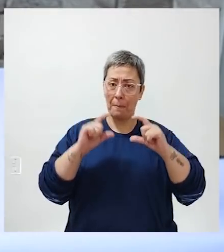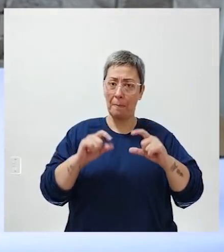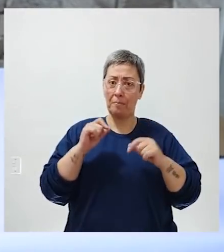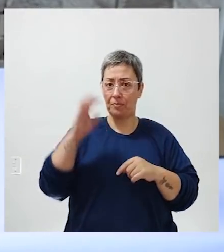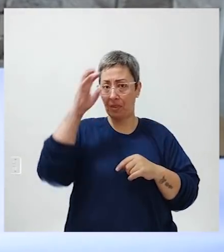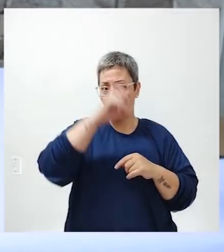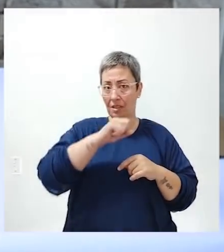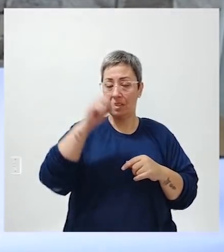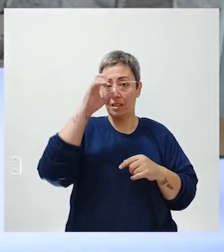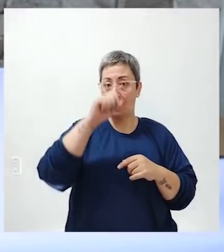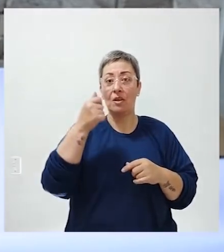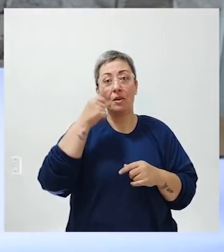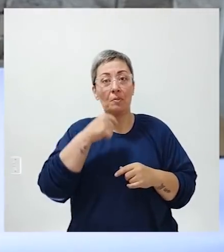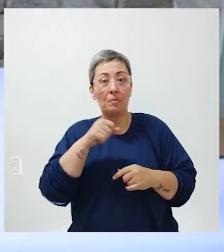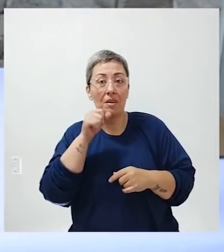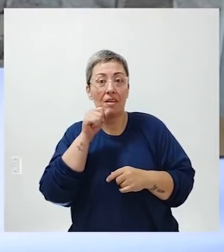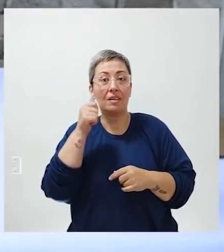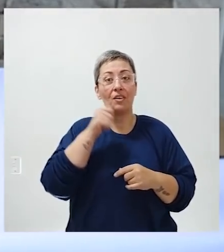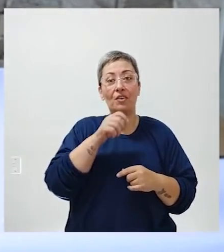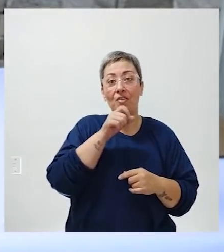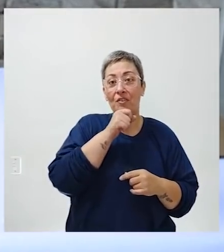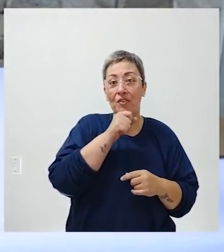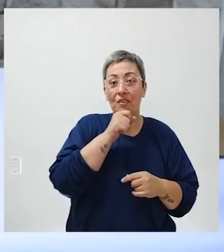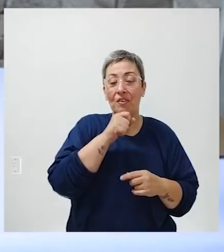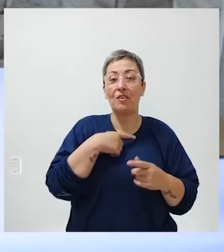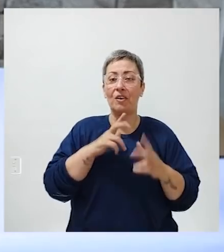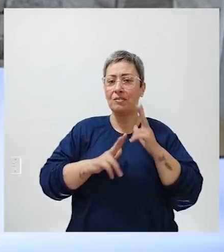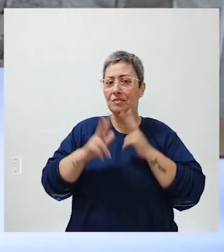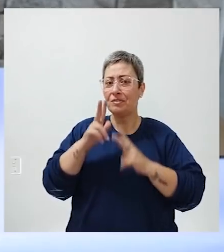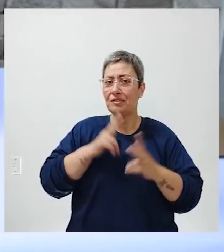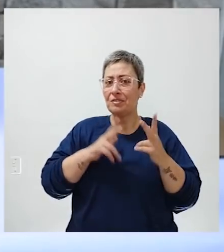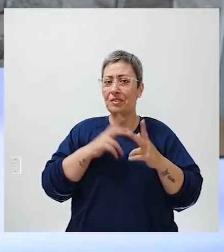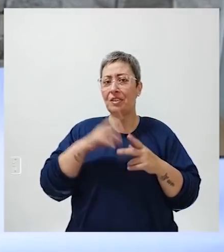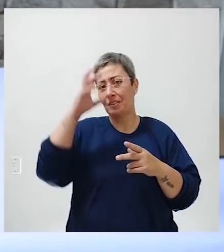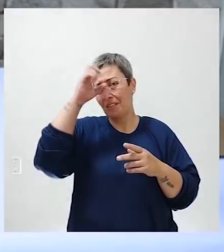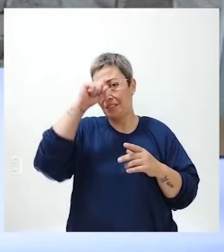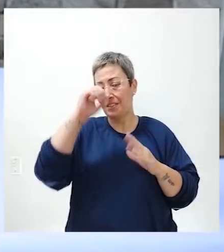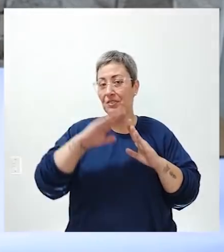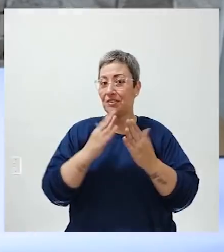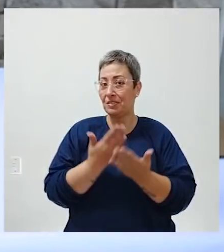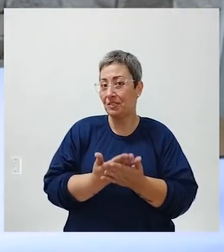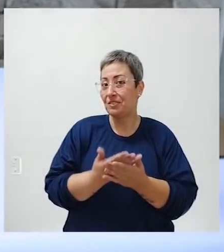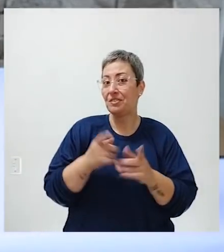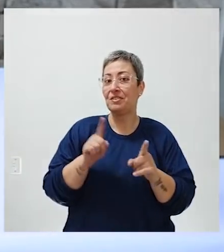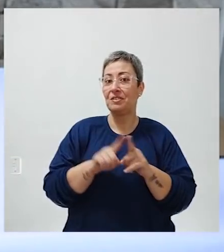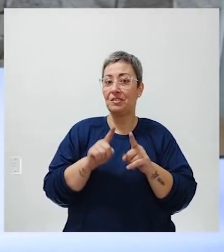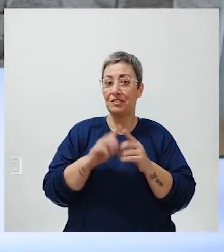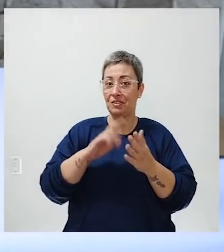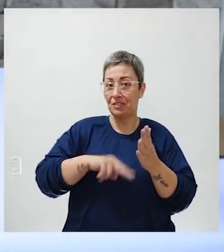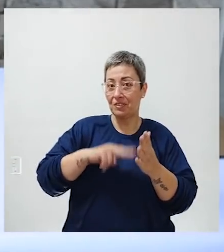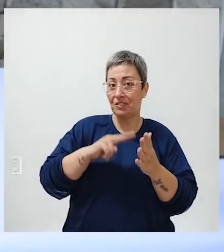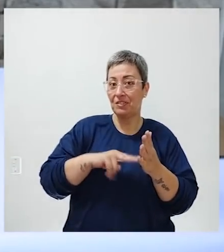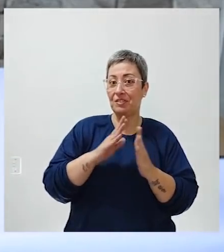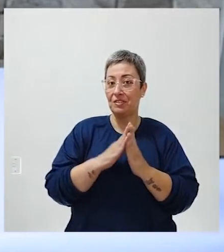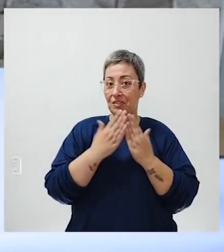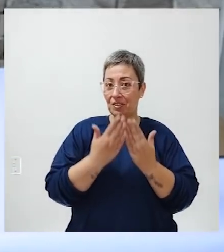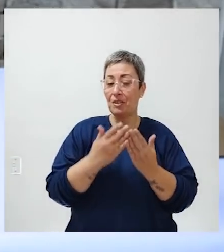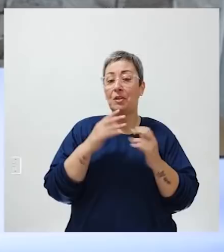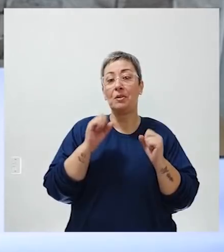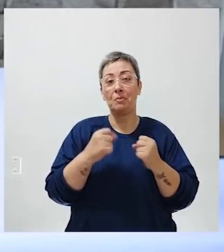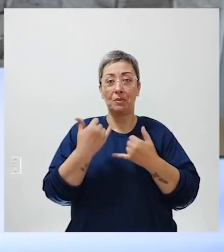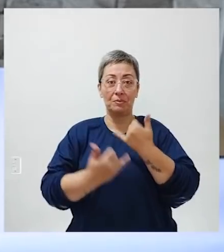gente aprende com a mãe, com a avó, contam pra gente, aprendemos na escola, aprendemos nos livros, e ela